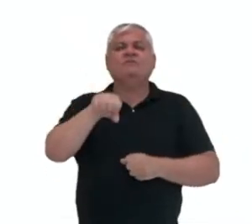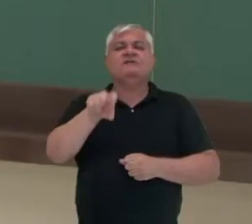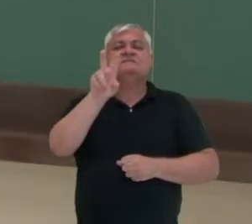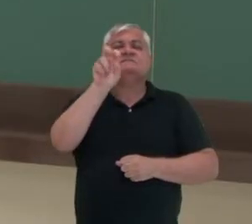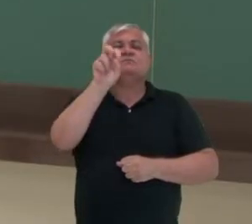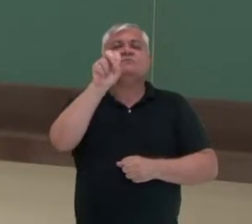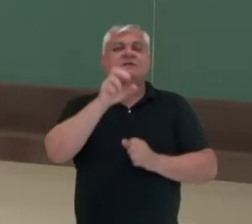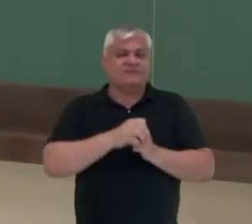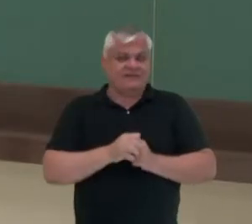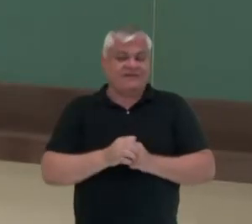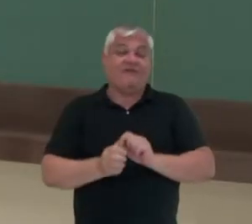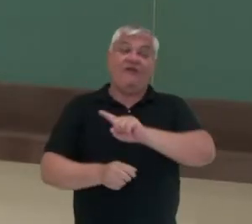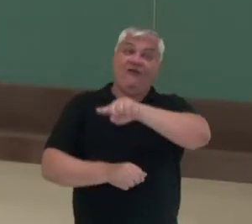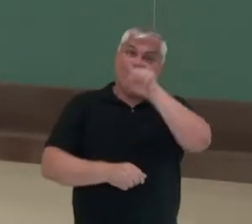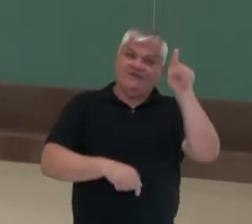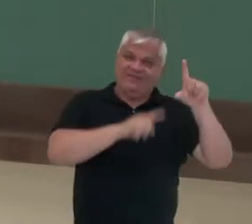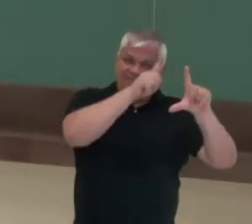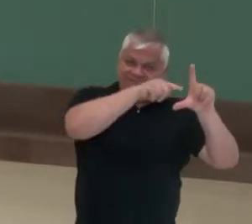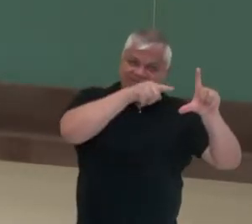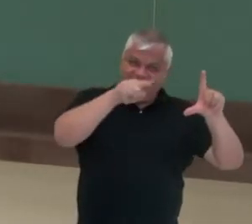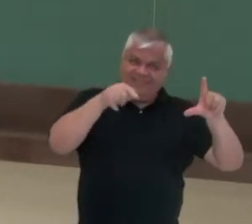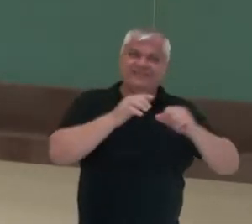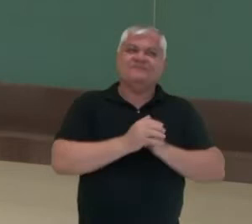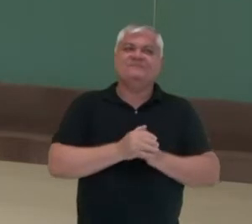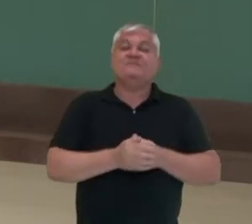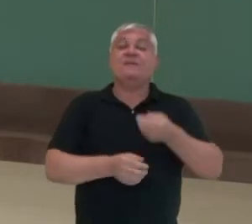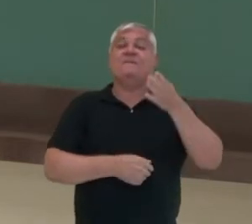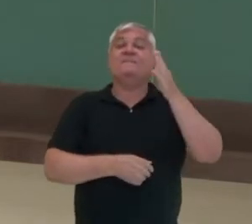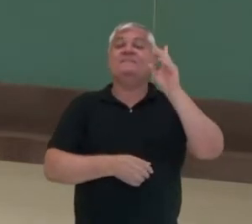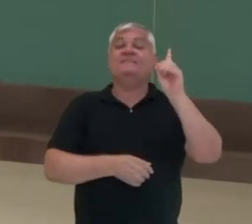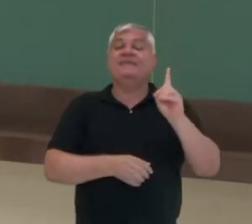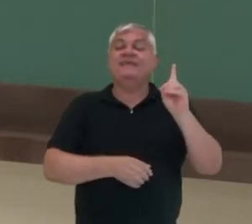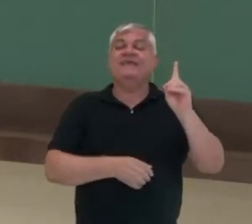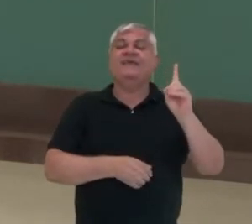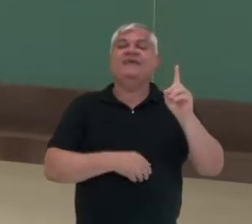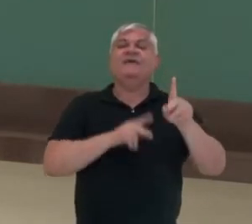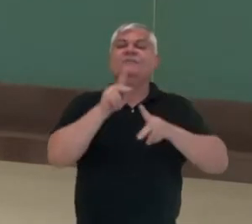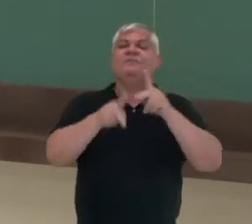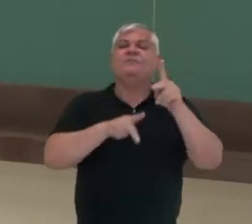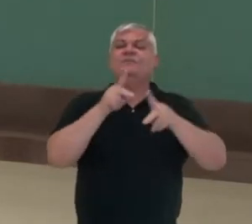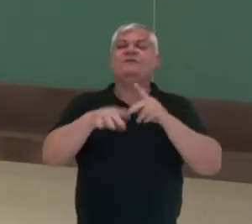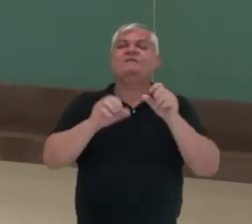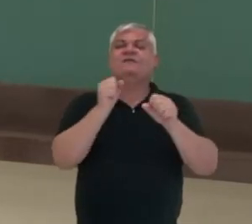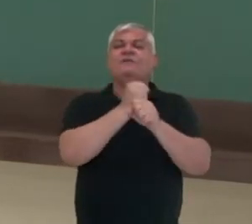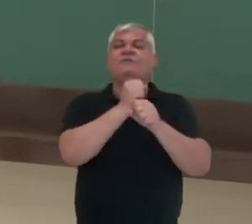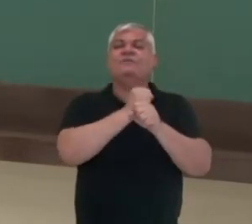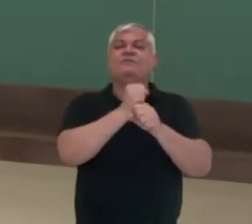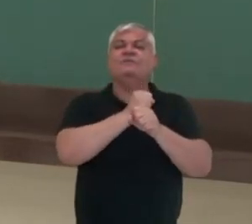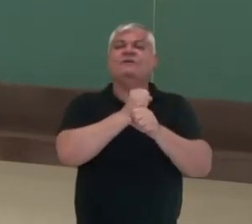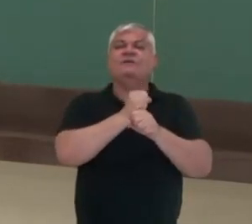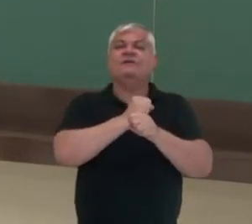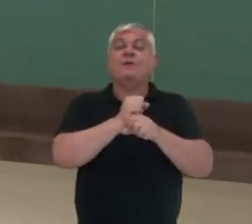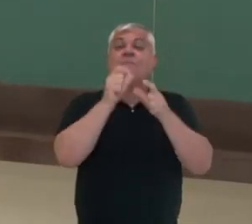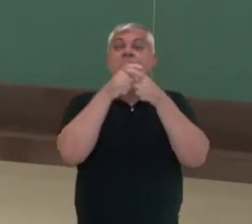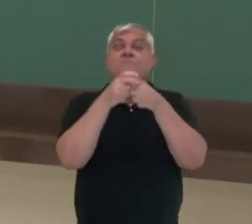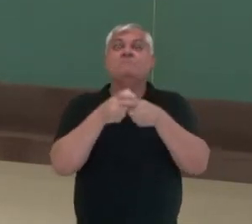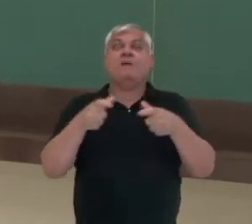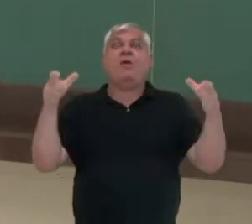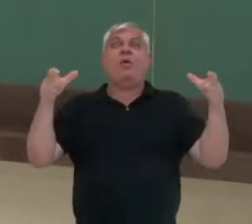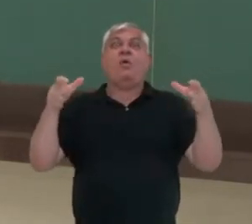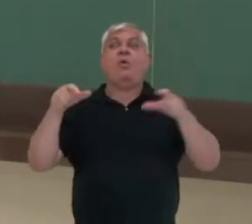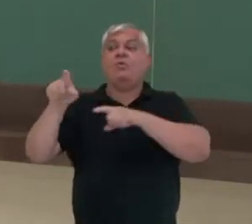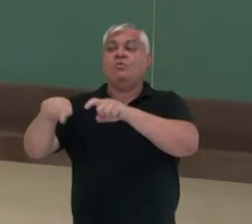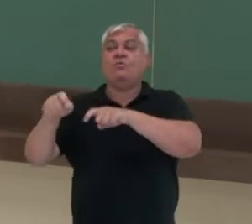Pensando lá no gráfico também. Ó, em qual ano a população urbana ali brasileira tornou-se maior do que a